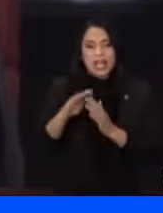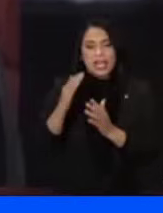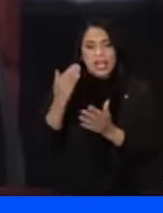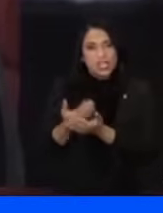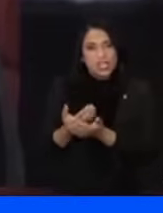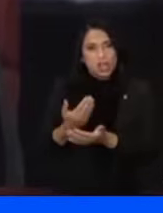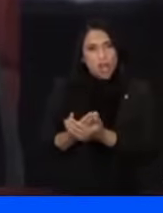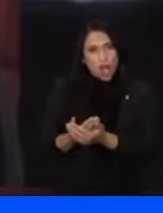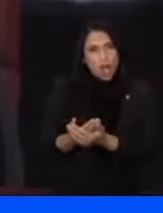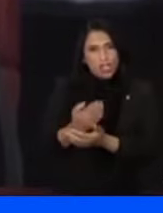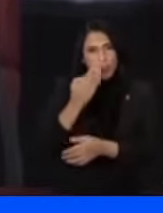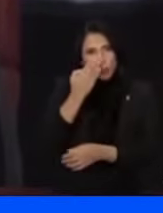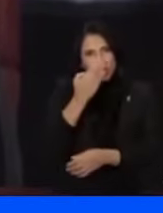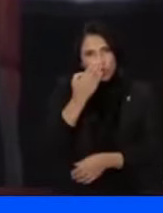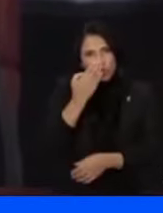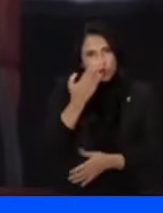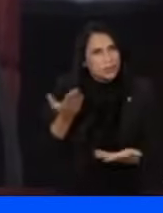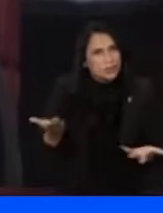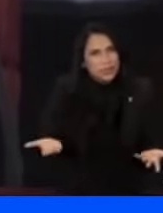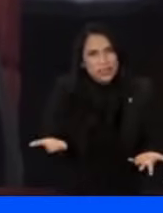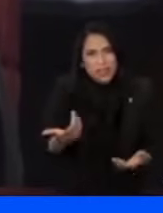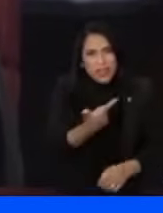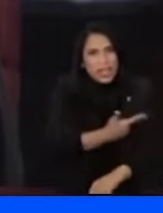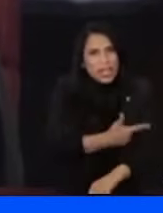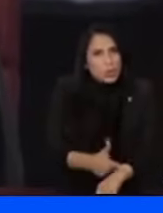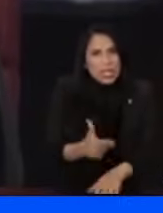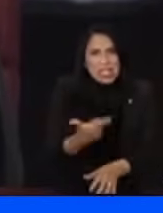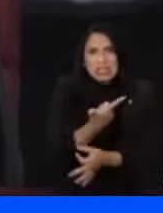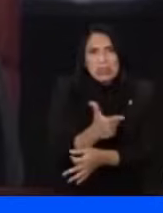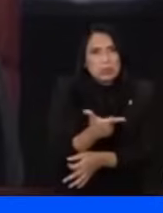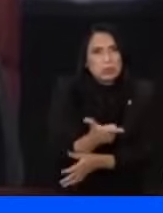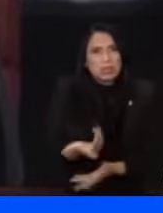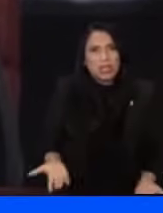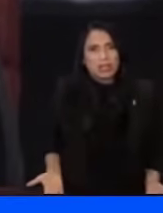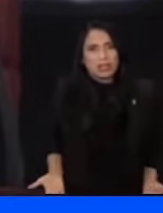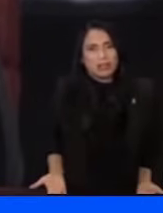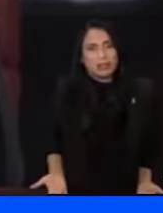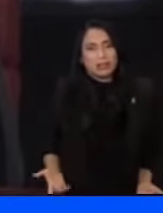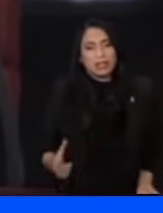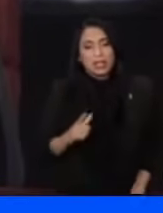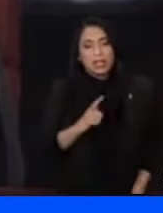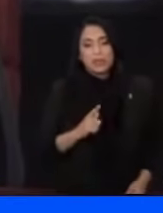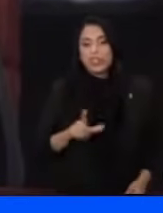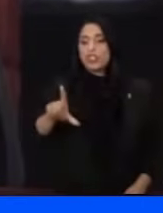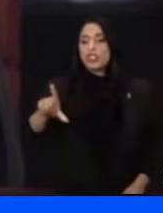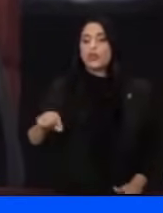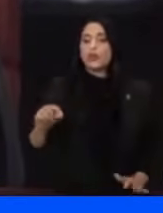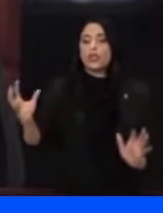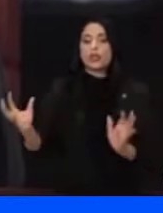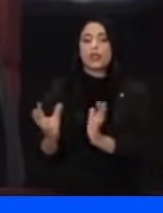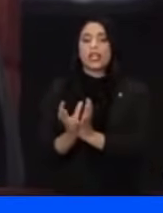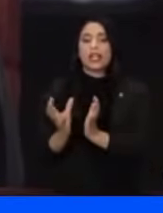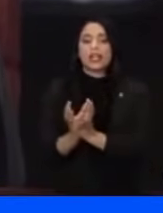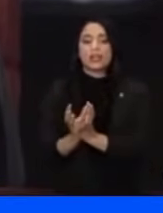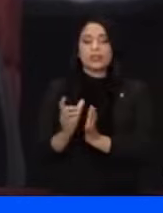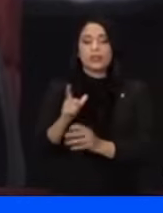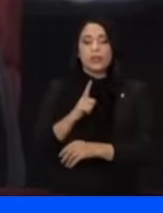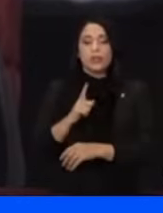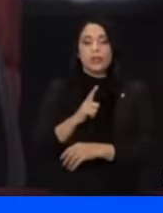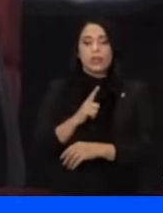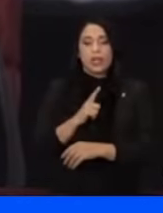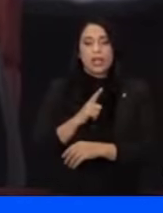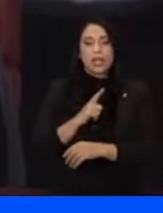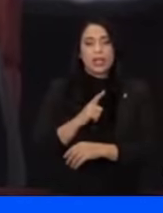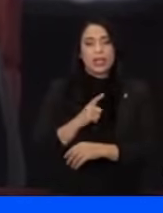né? A educação impressionante, por escolherem um lado, o seu lado pessoal, em detrimento